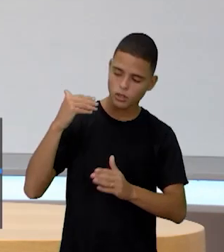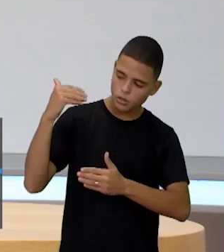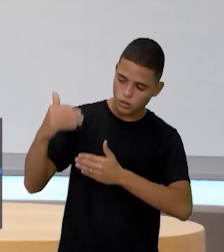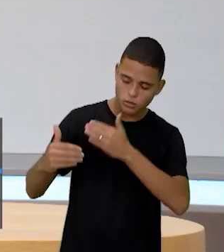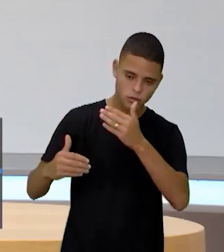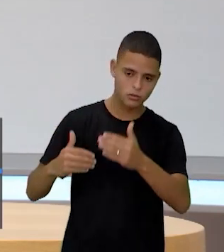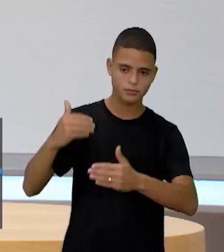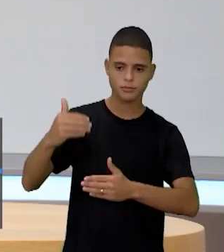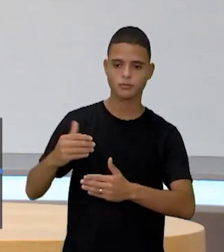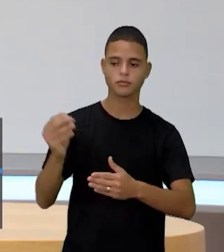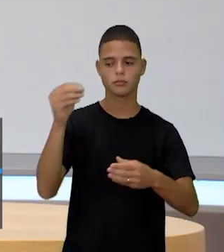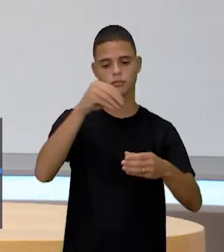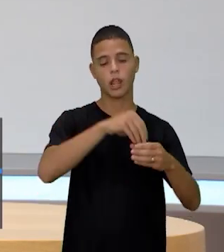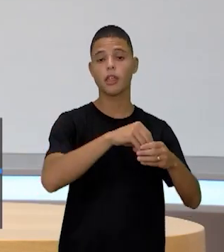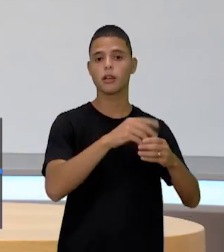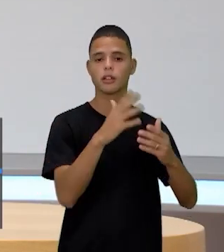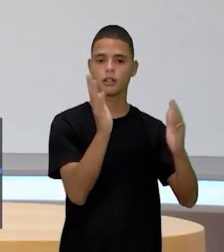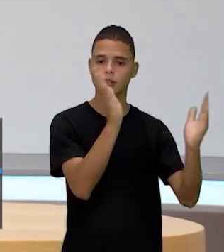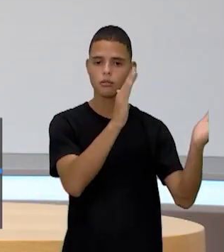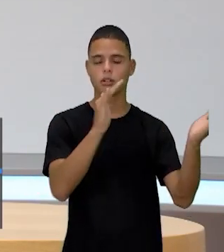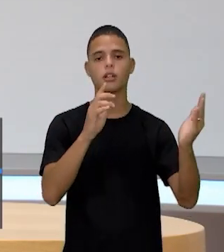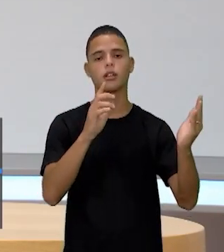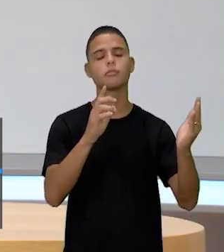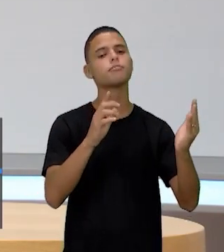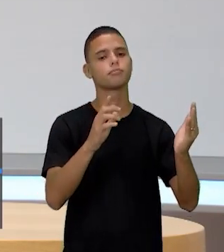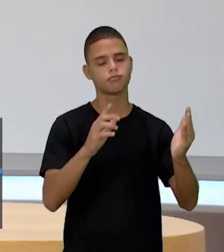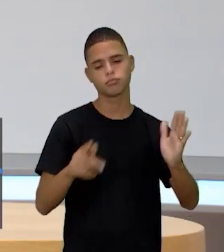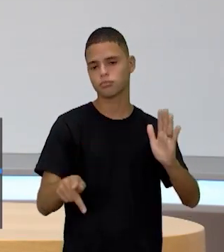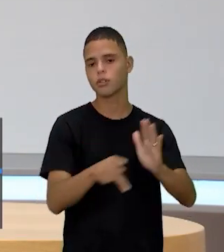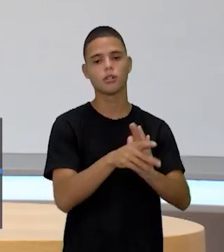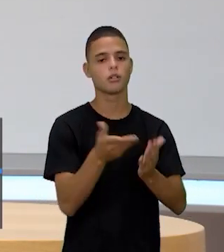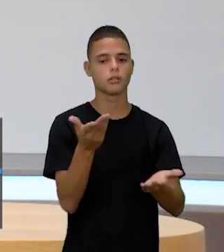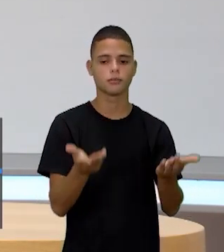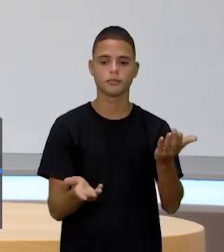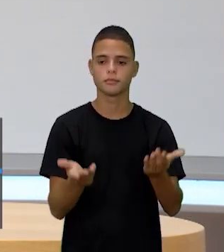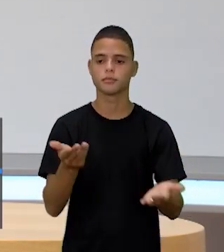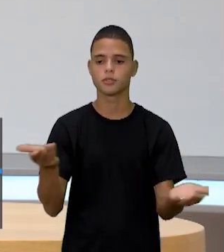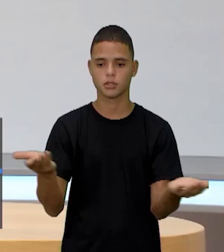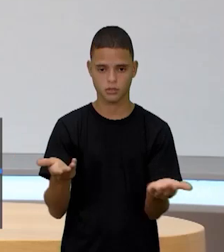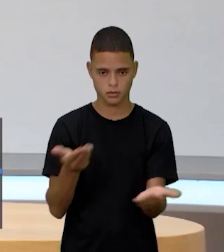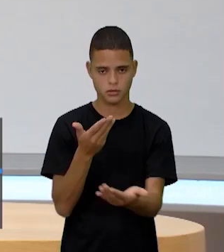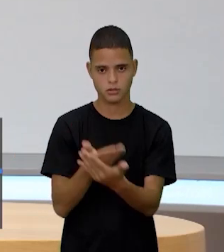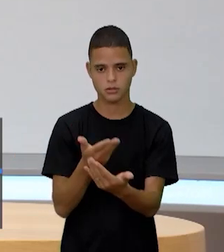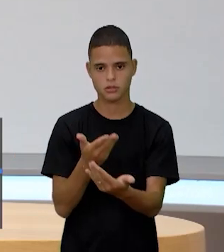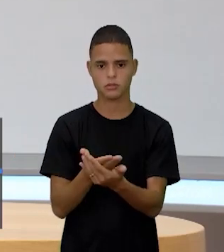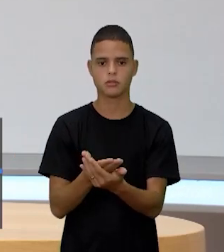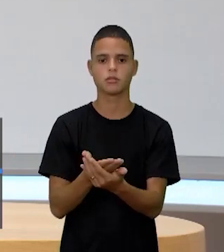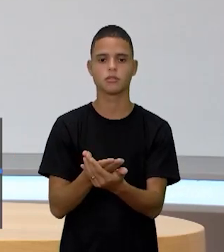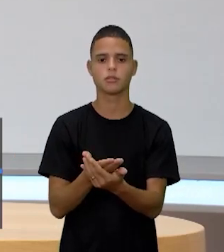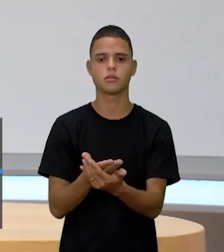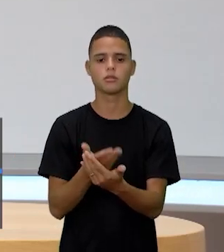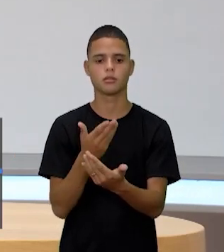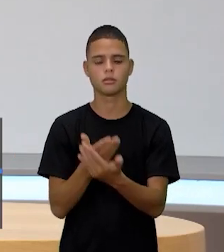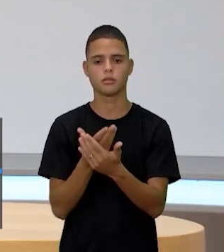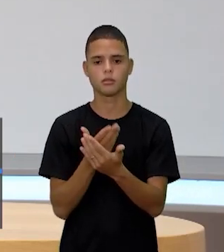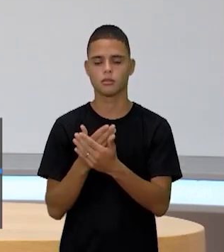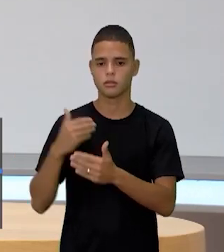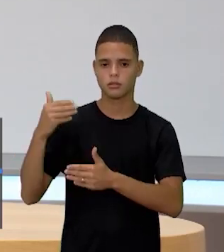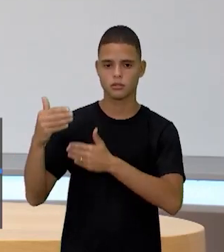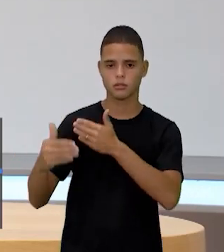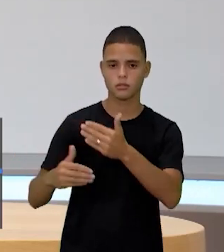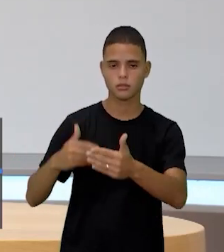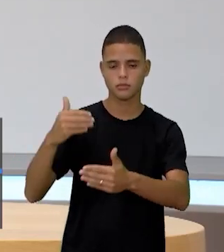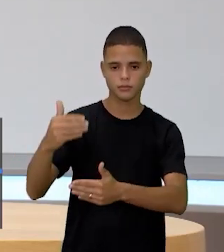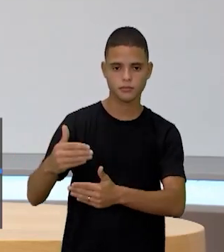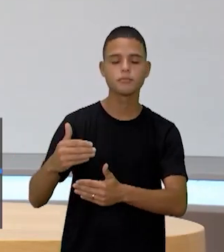na natureza tendem ao equilíbrio. Então, na aula de hoje, a gente vai estudar um processo da natureza, né,